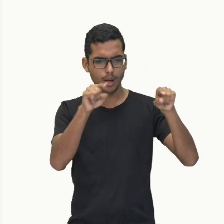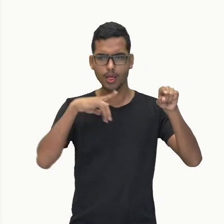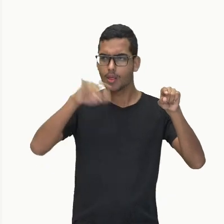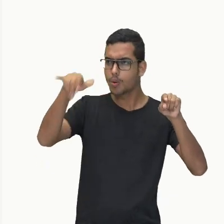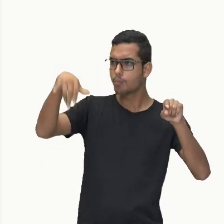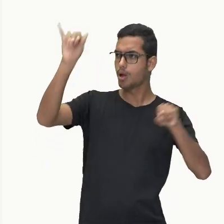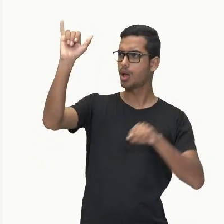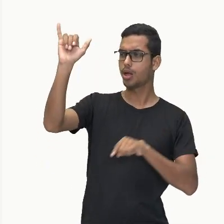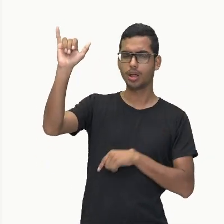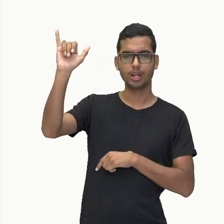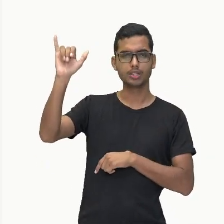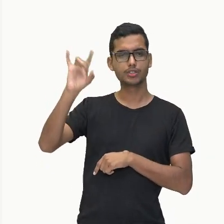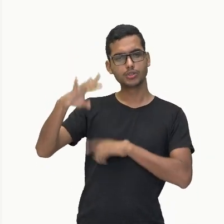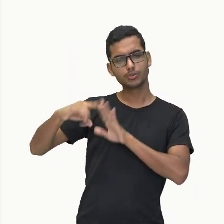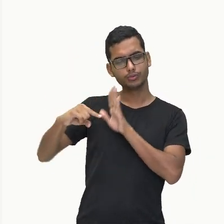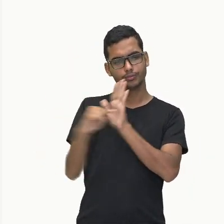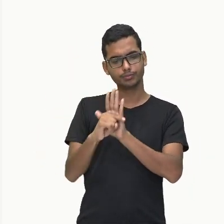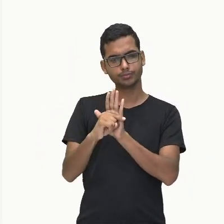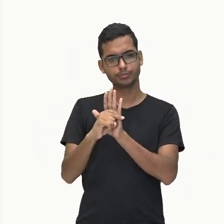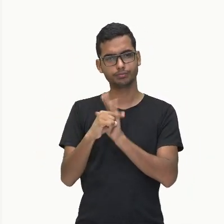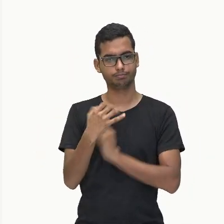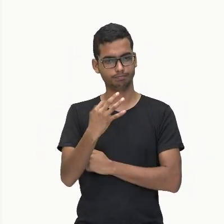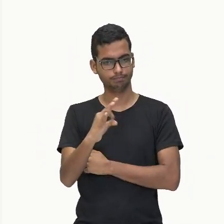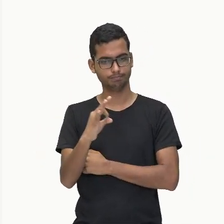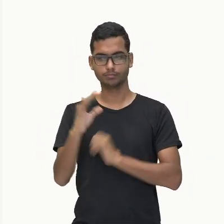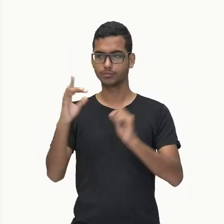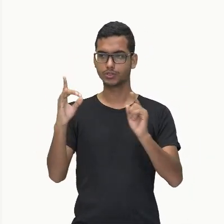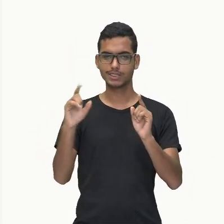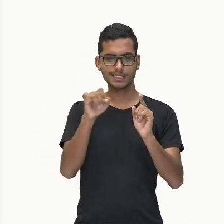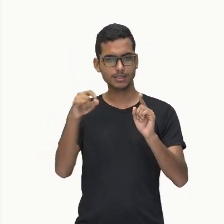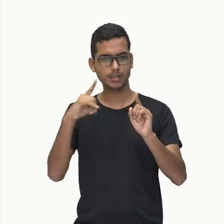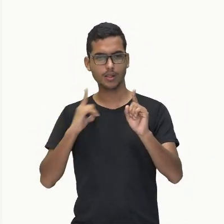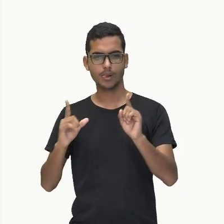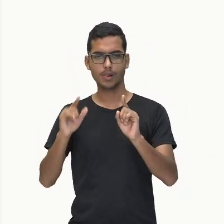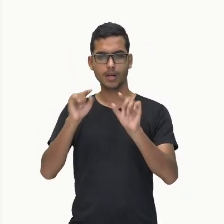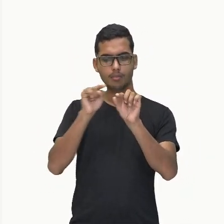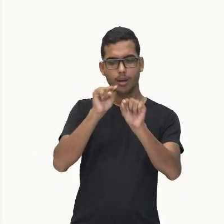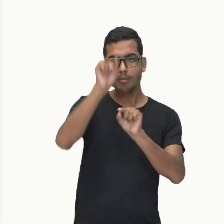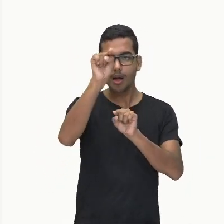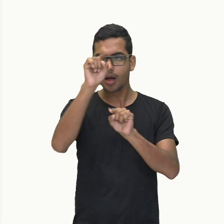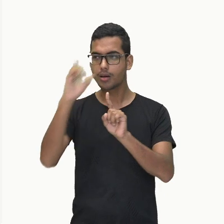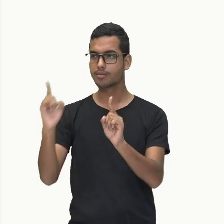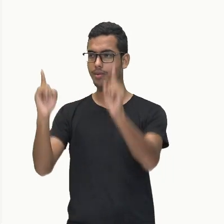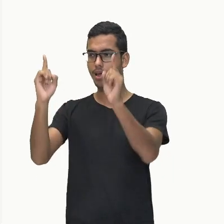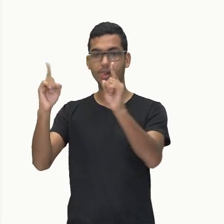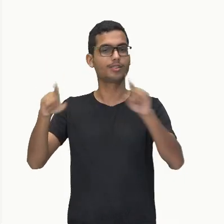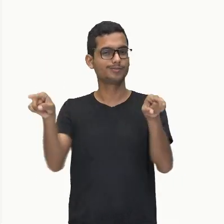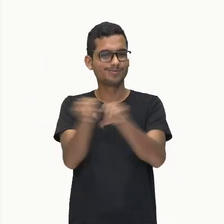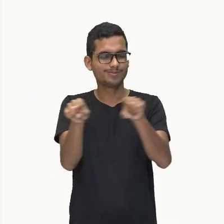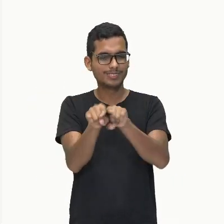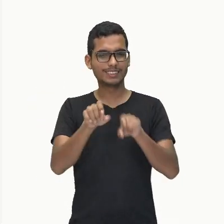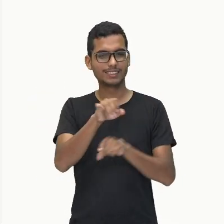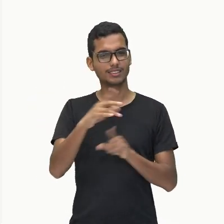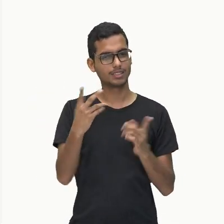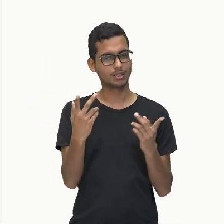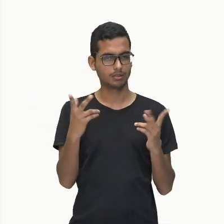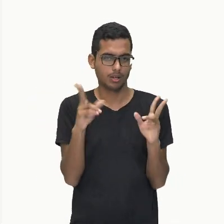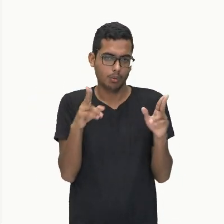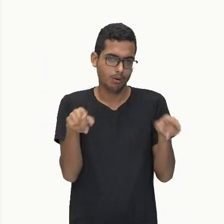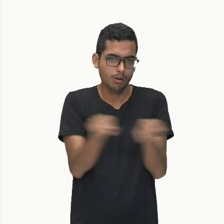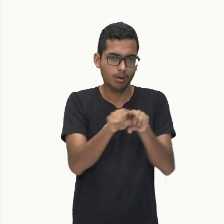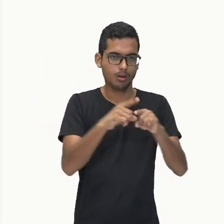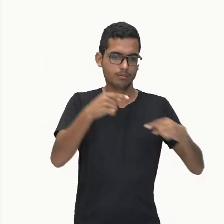a subtração, tá bom? Então, funciona aqui para situações em paralelo ao eixo X, mas também funciona em situações